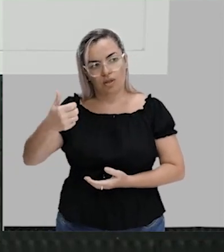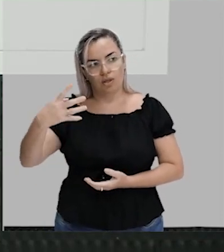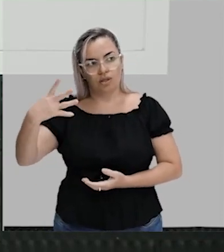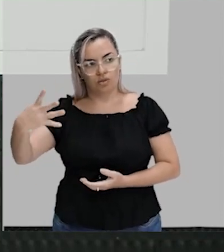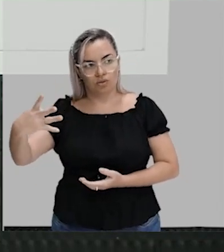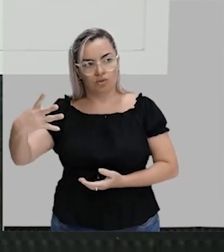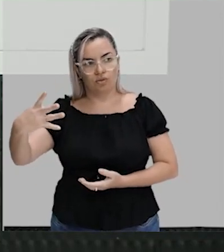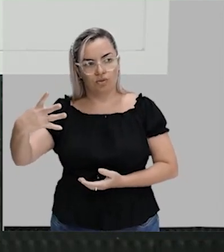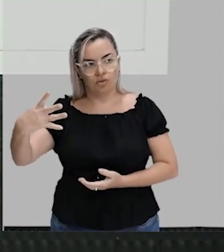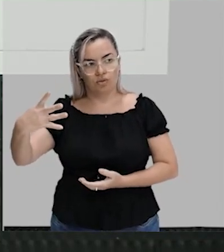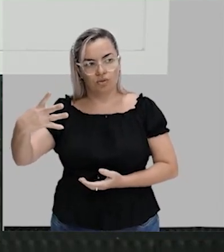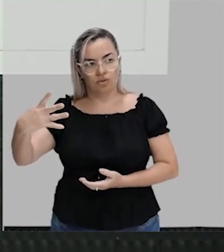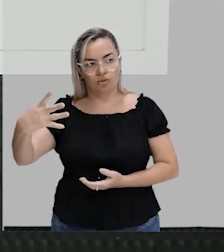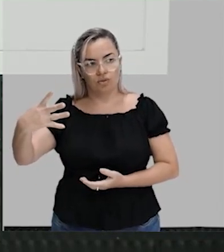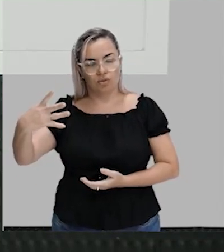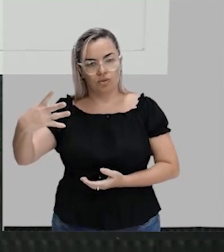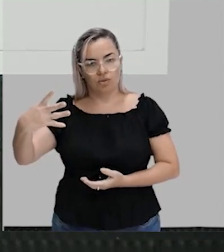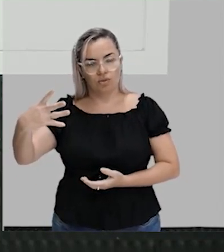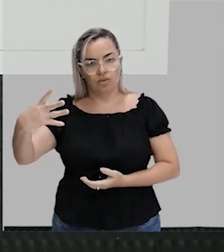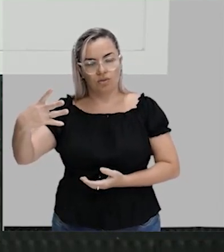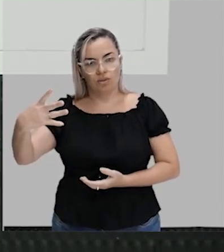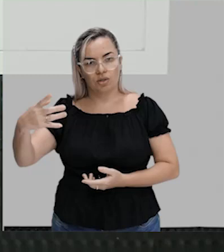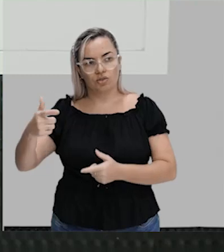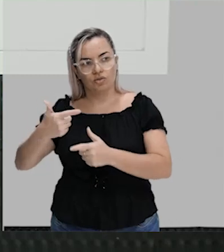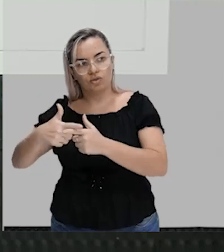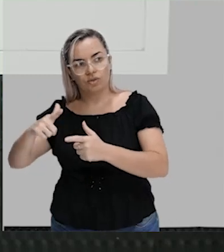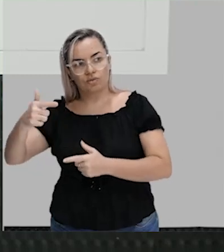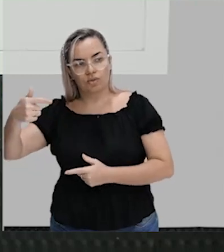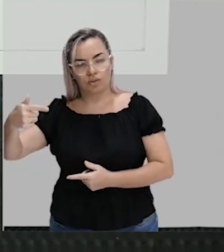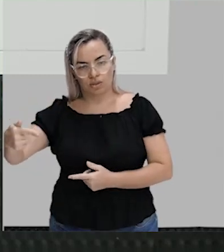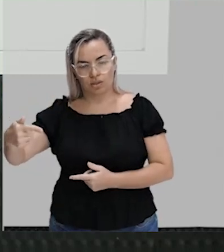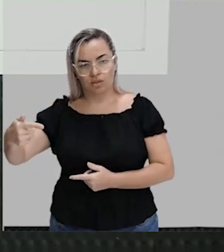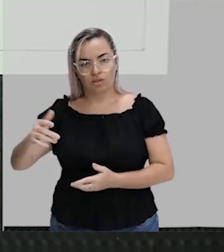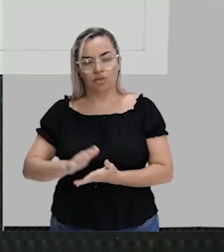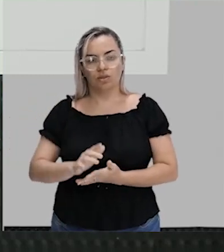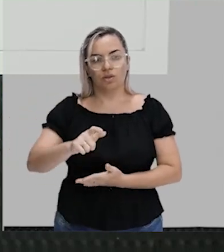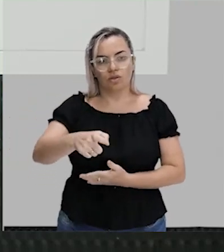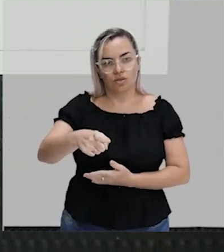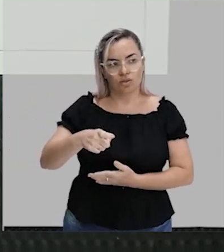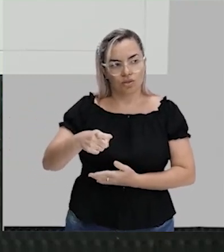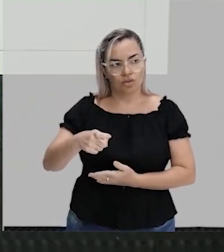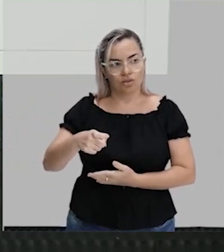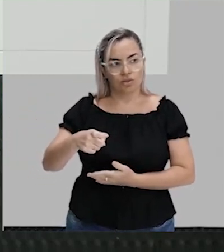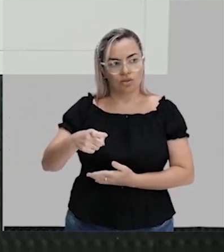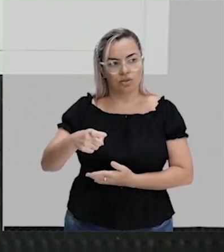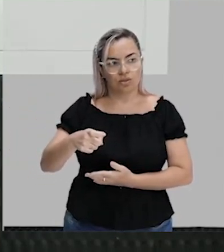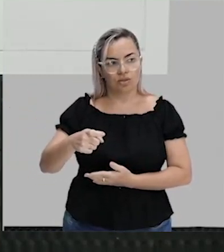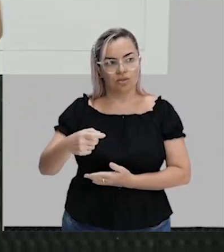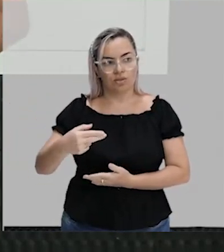7 x vai ser igual a dois né pronto